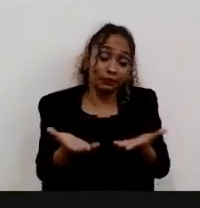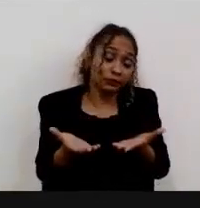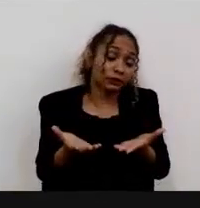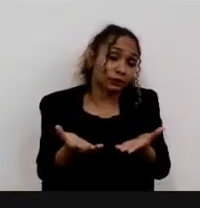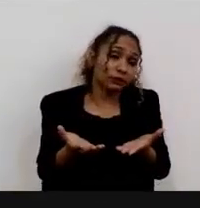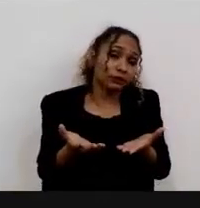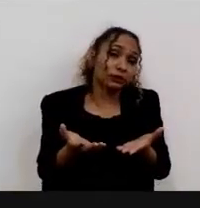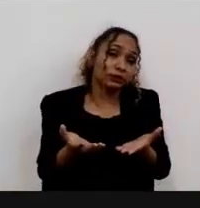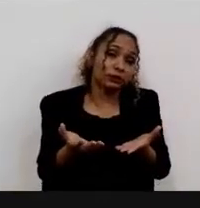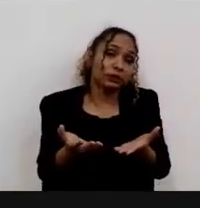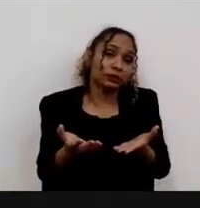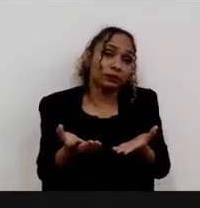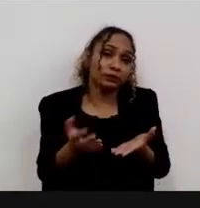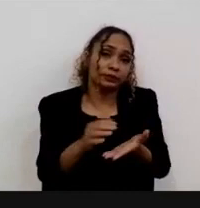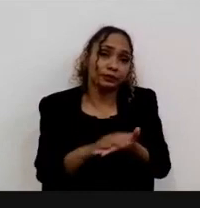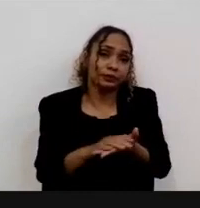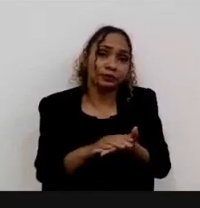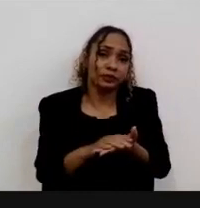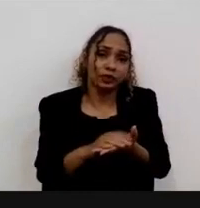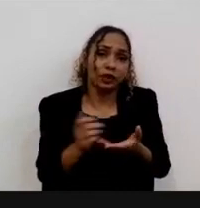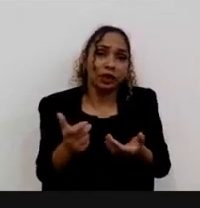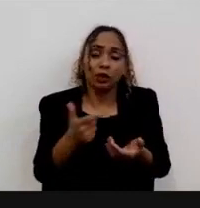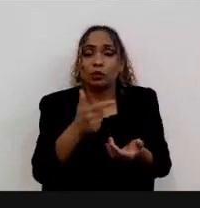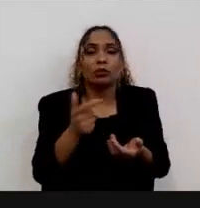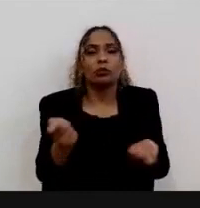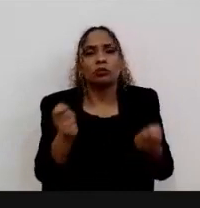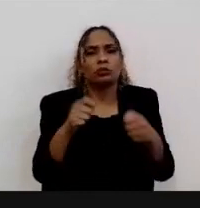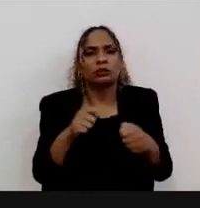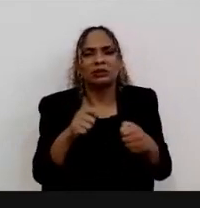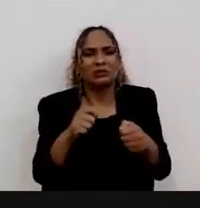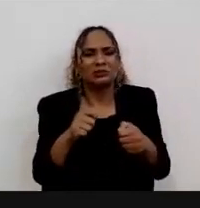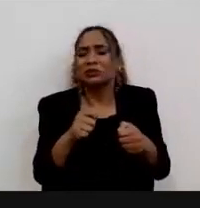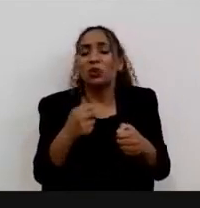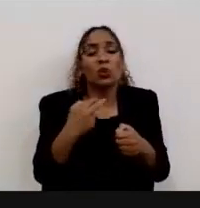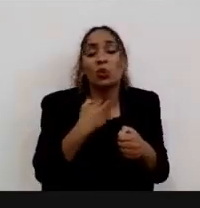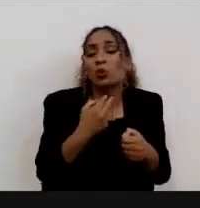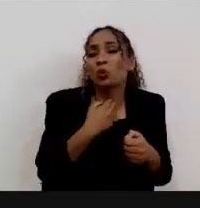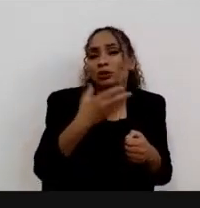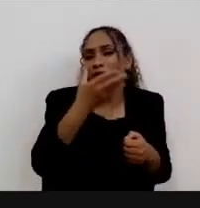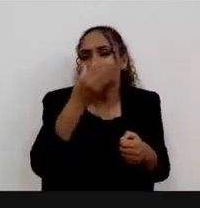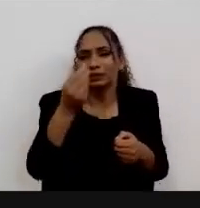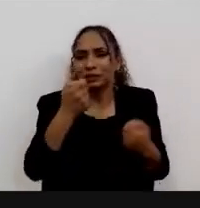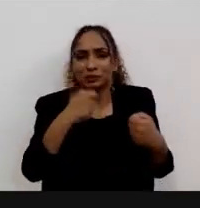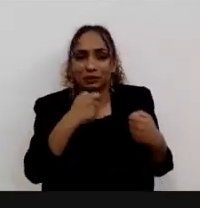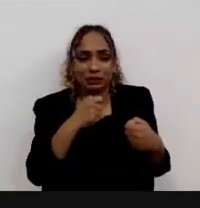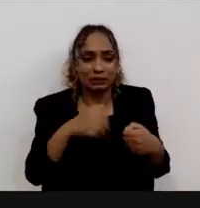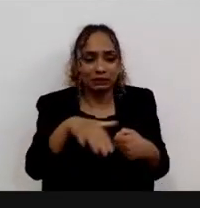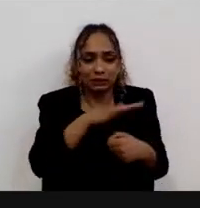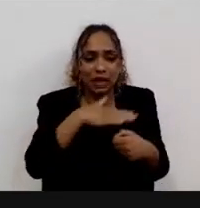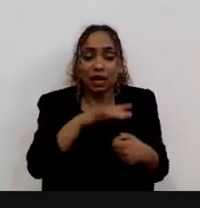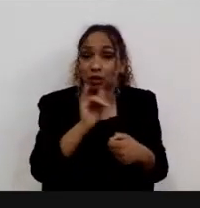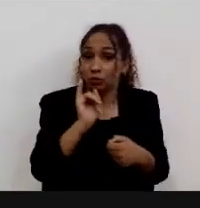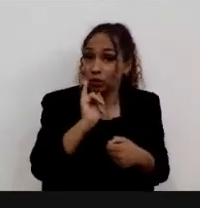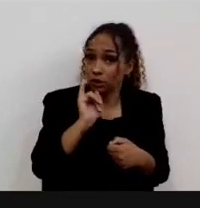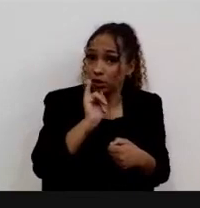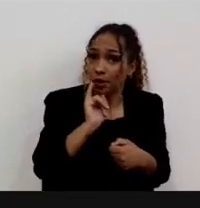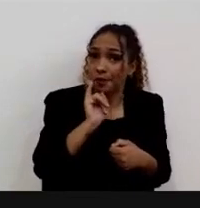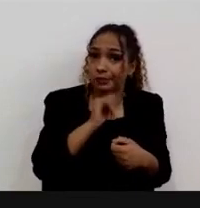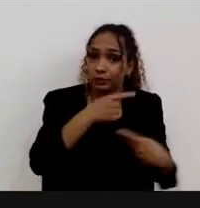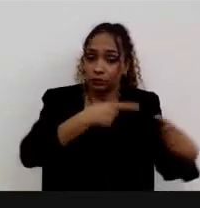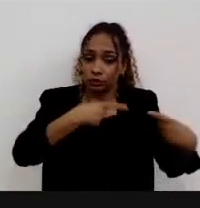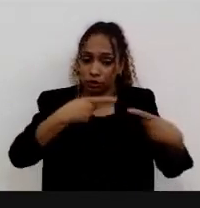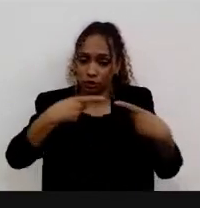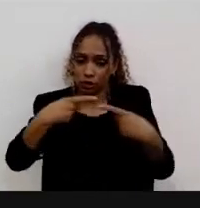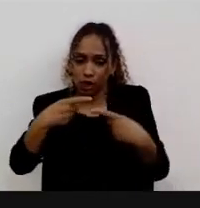ele não deve ser desconsiderado, e eu não preciso exatamente do ambiente do metaverso. Exemplo, os